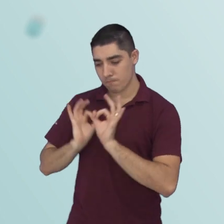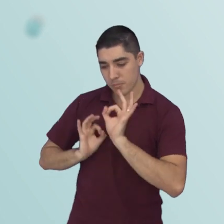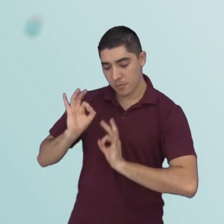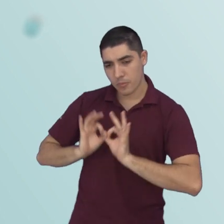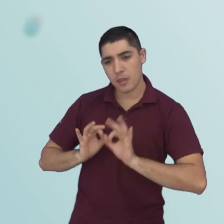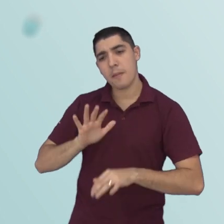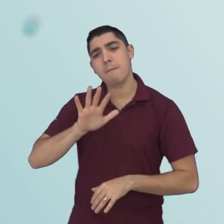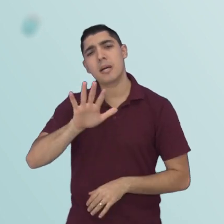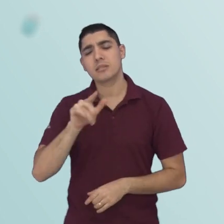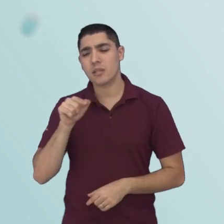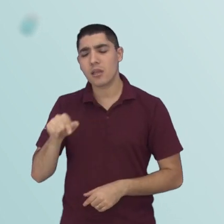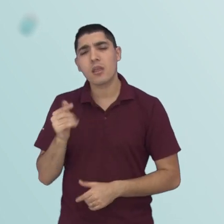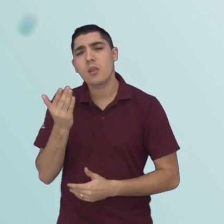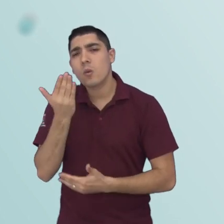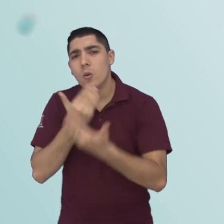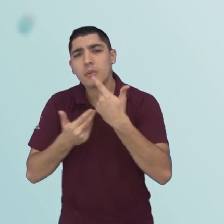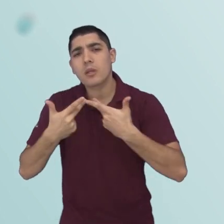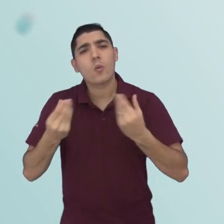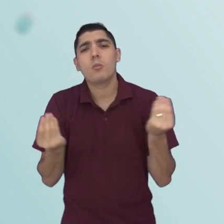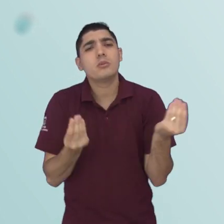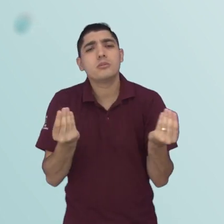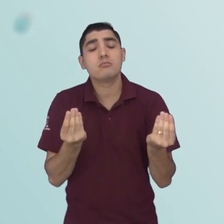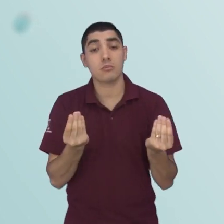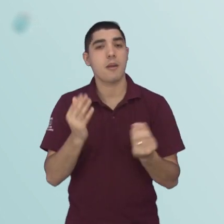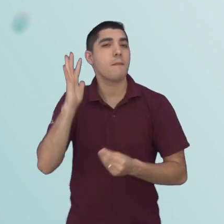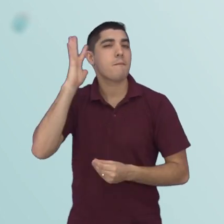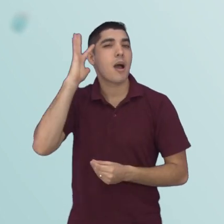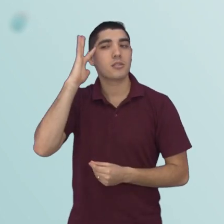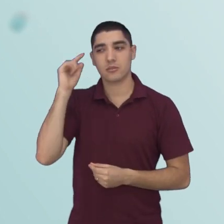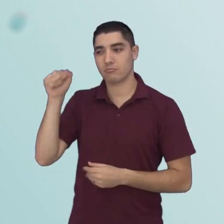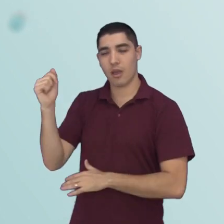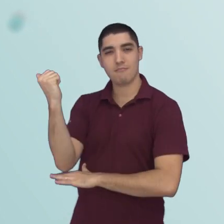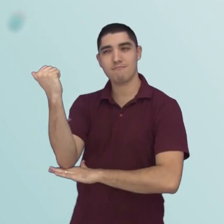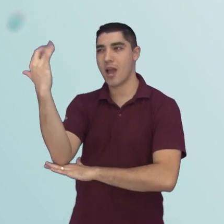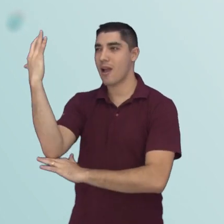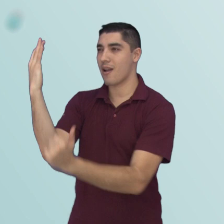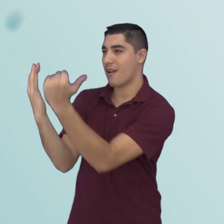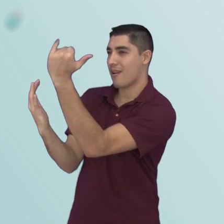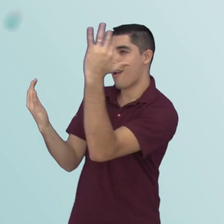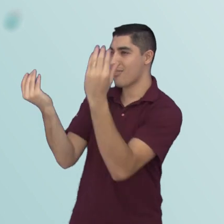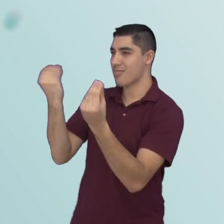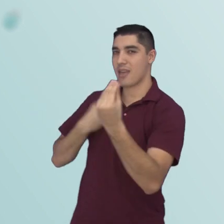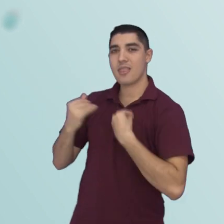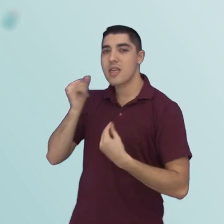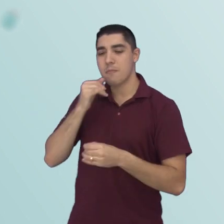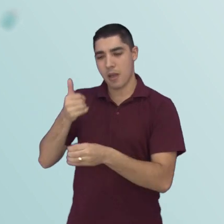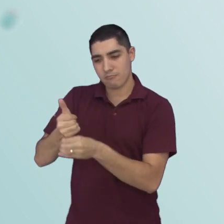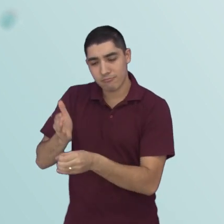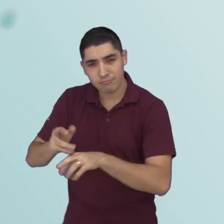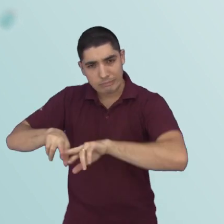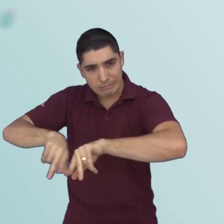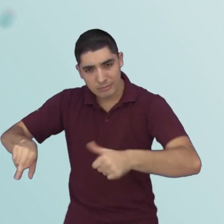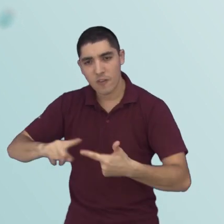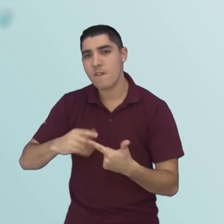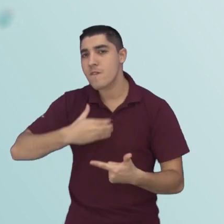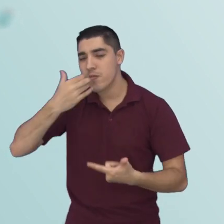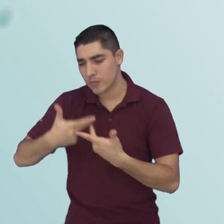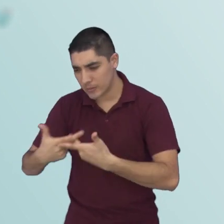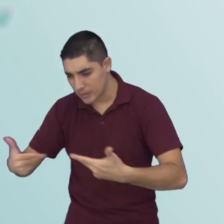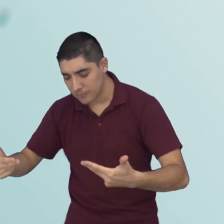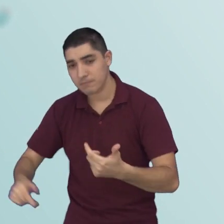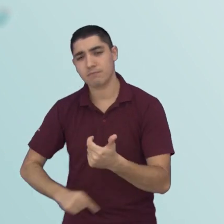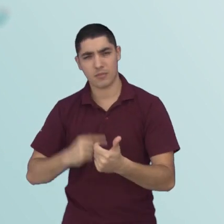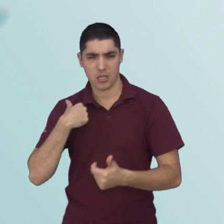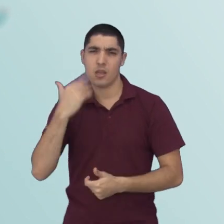aonde a gente retira esses nutrientes pensa no colorido Pensa no que a natureza deixa aí pra gente legumes verduras